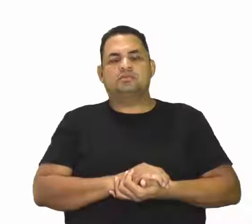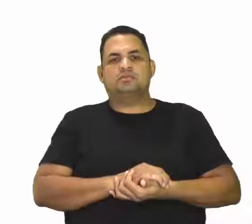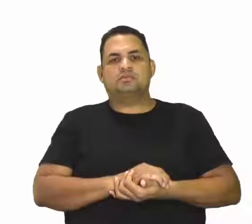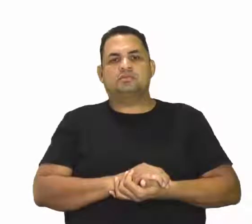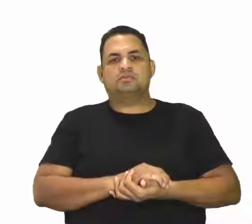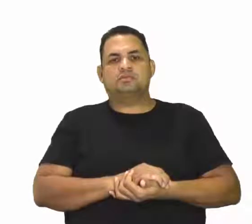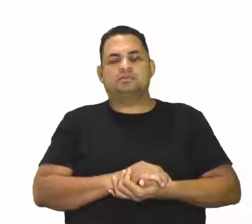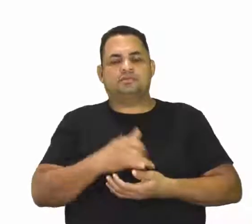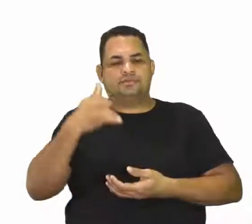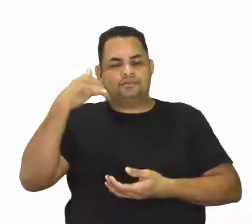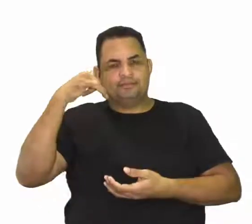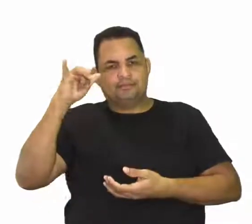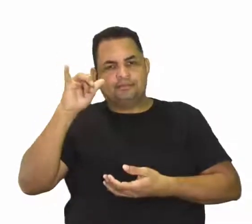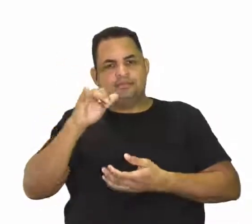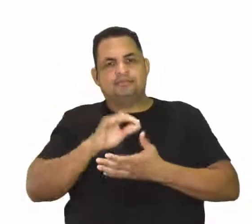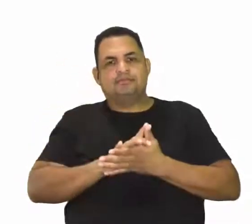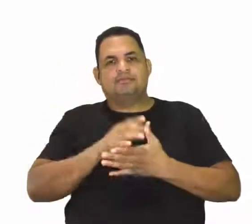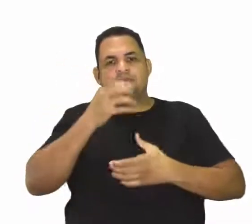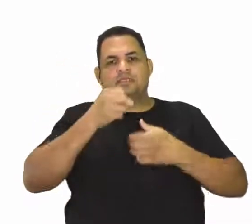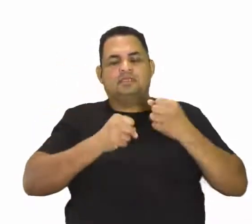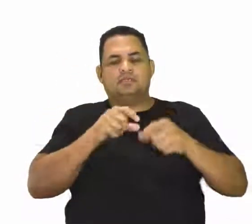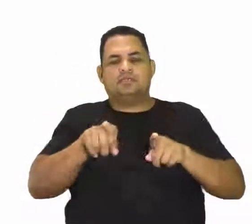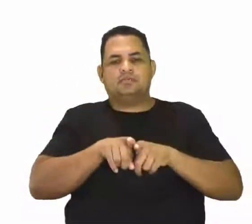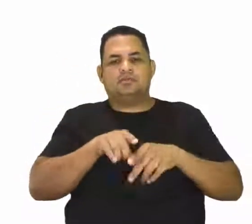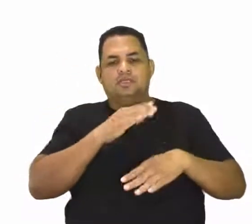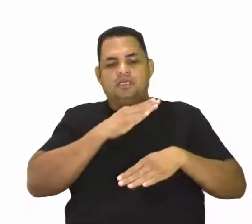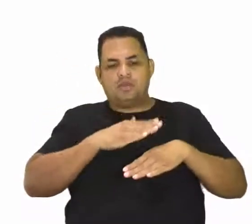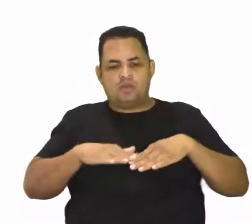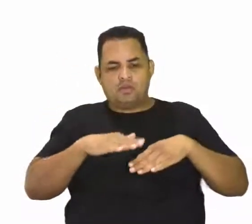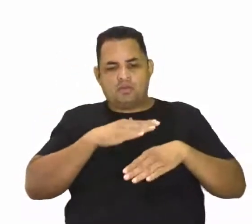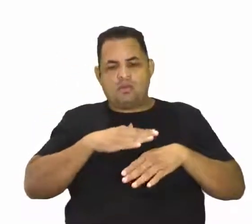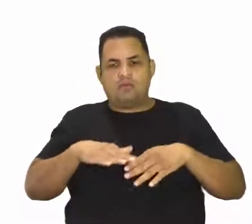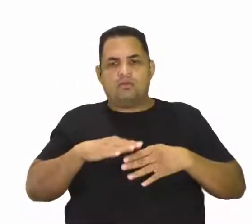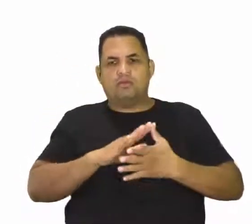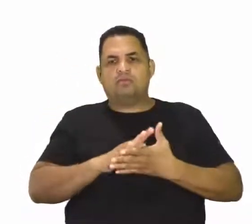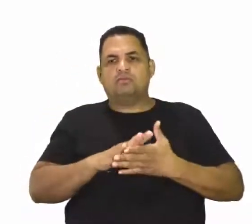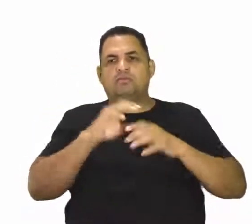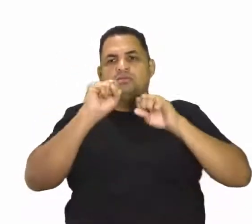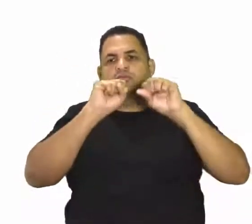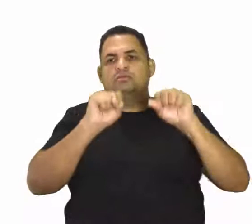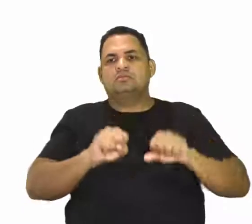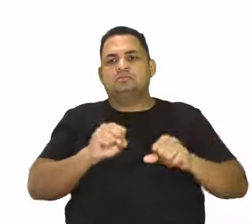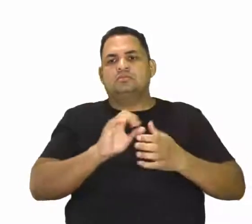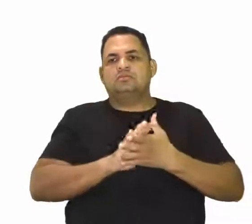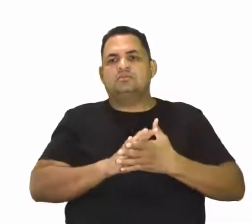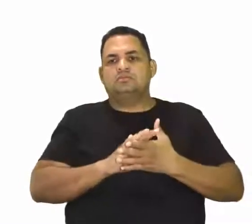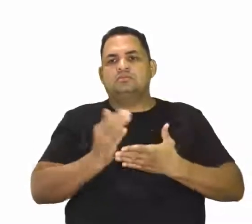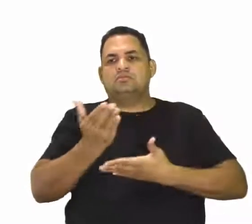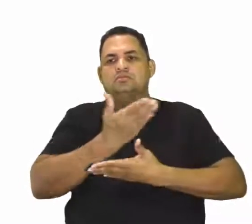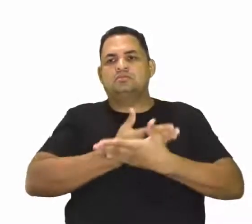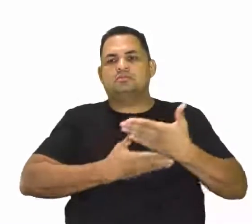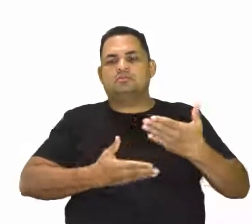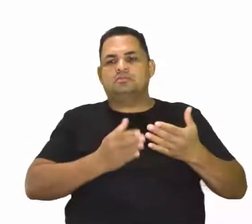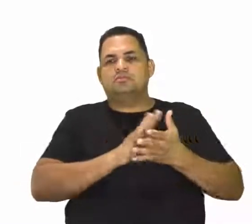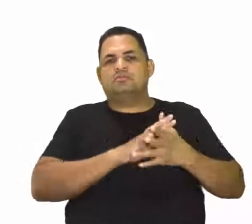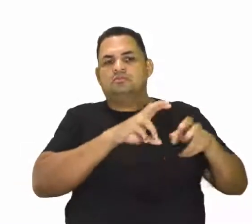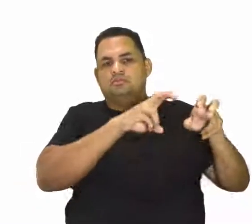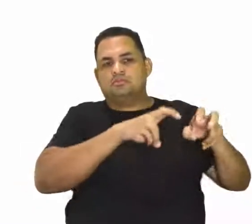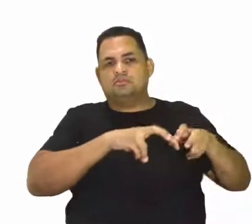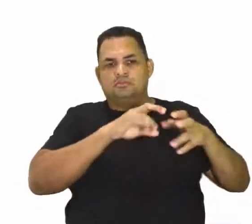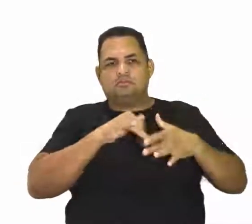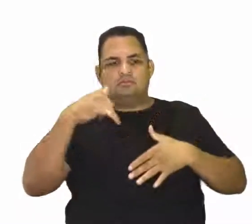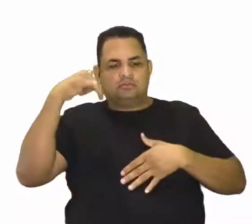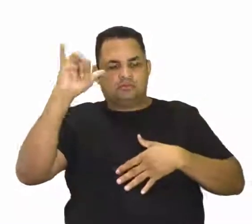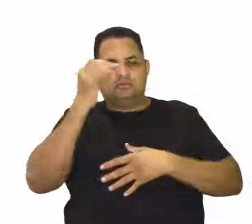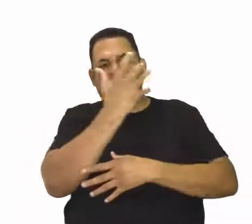Na pecuária leiteira e de corte, o sistema de integração lavoura, pecuária e